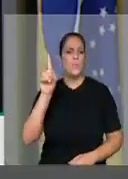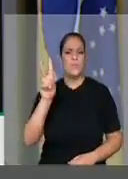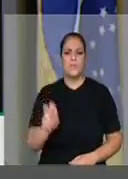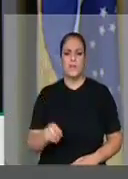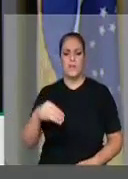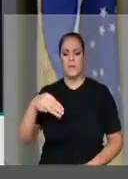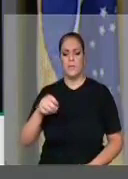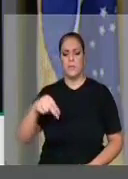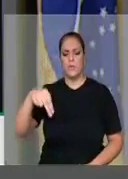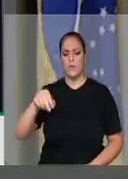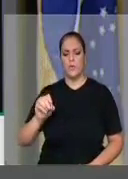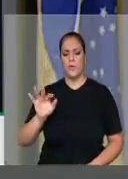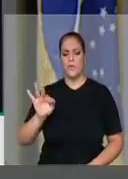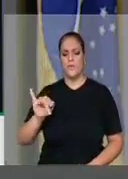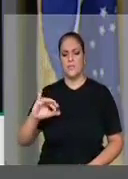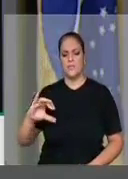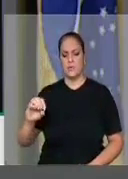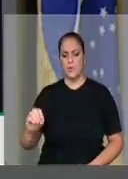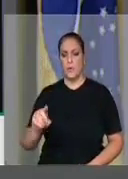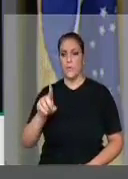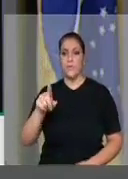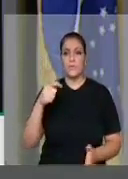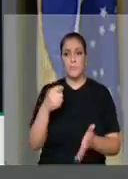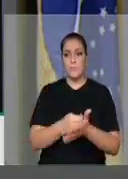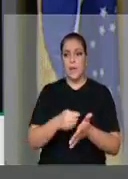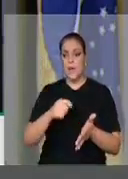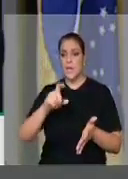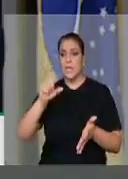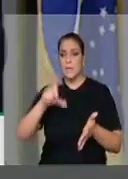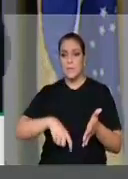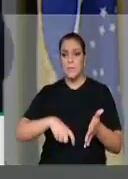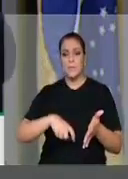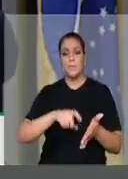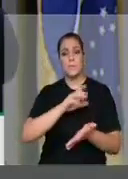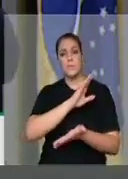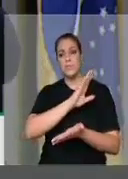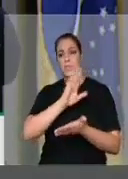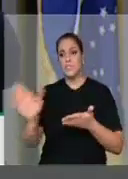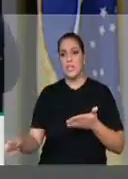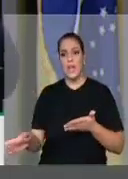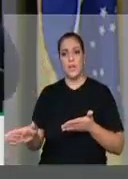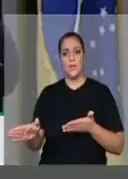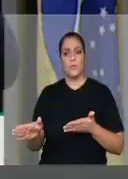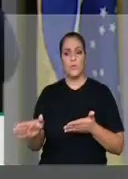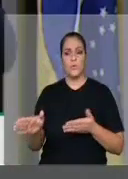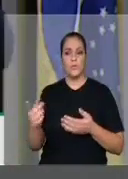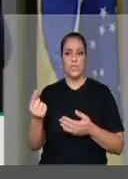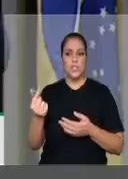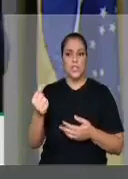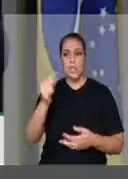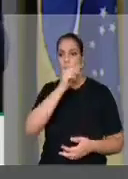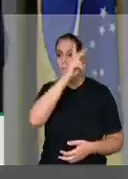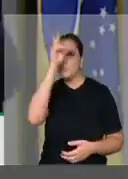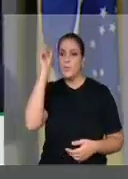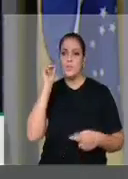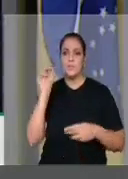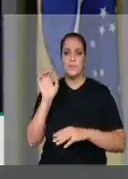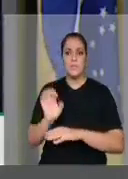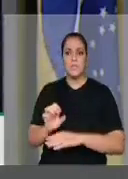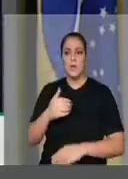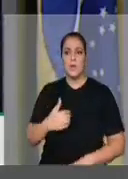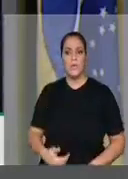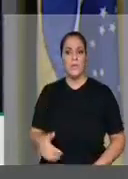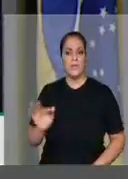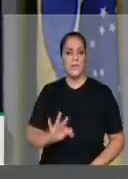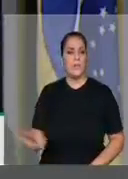monofásico. Você passa o cartão, pagou o imposto, o dinheiro já vai para o município, para o estado, para o